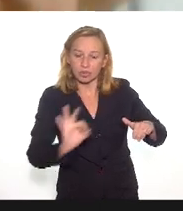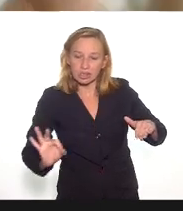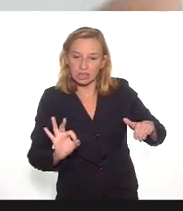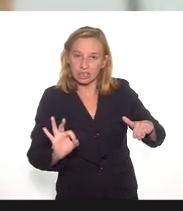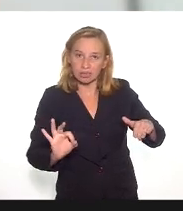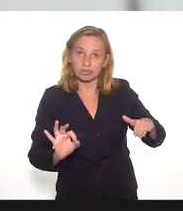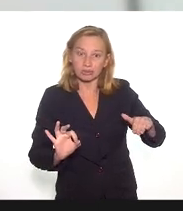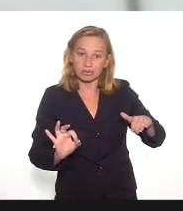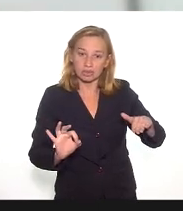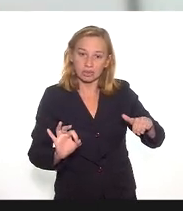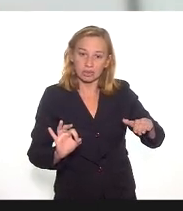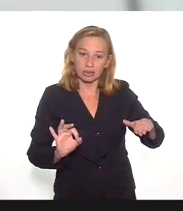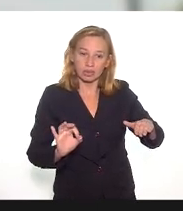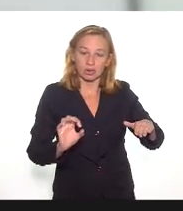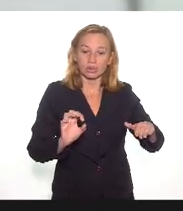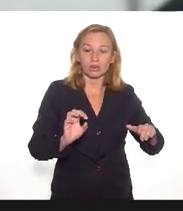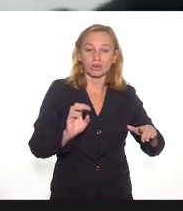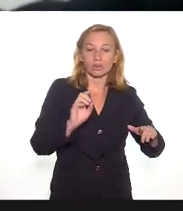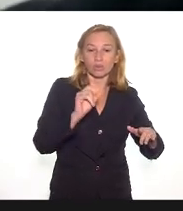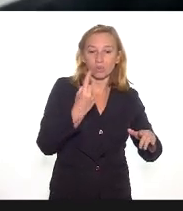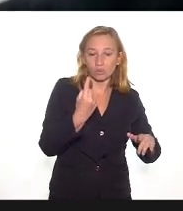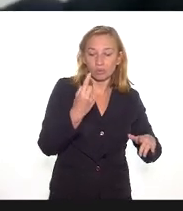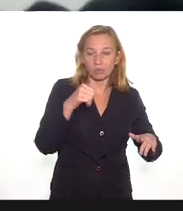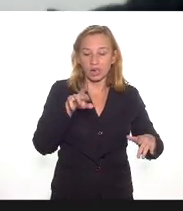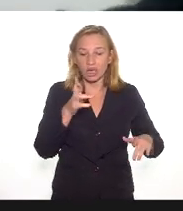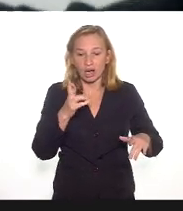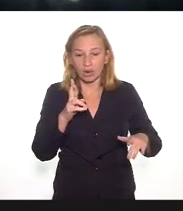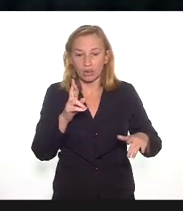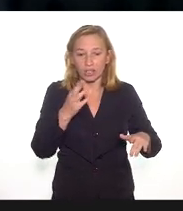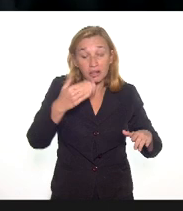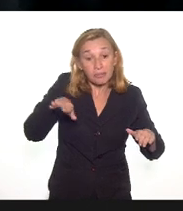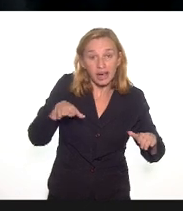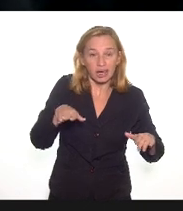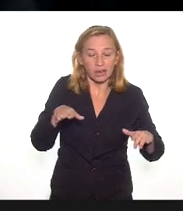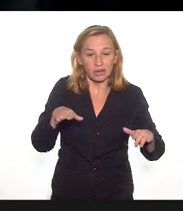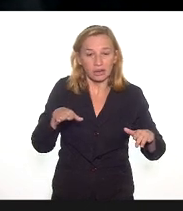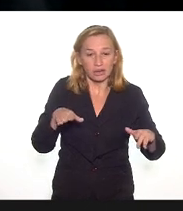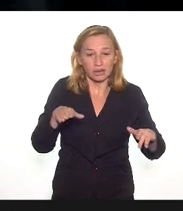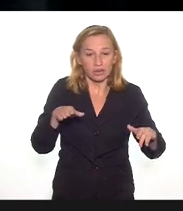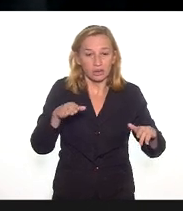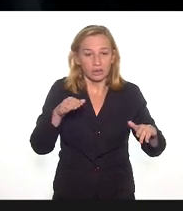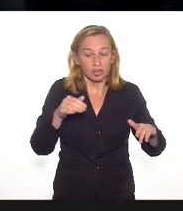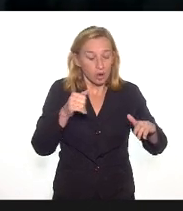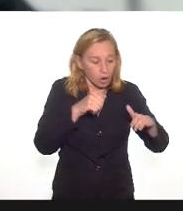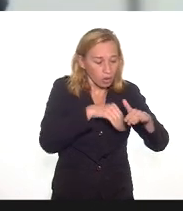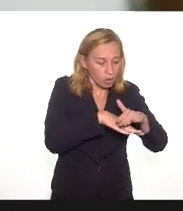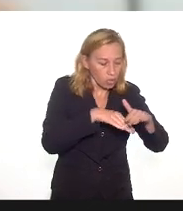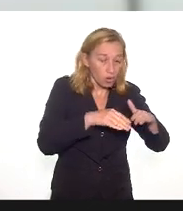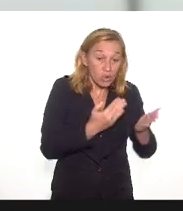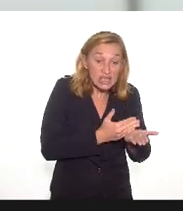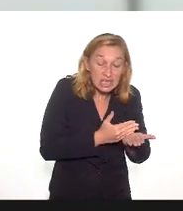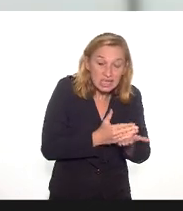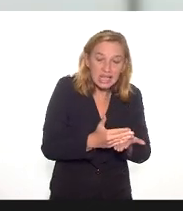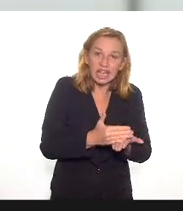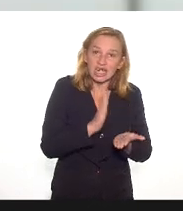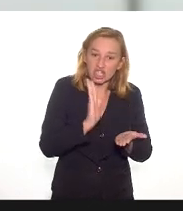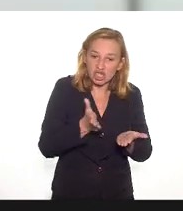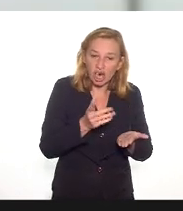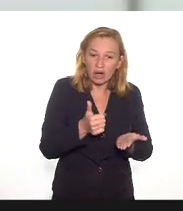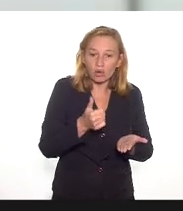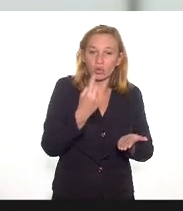5, 1 bilhão e meio. Então, o fundo começaria com 1 bilhão e meio em caixa. E eu,